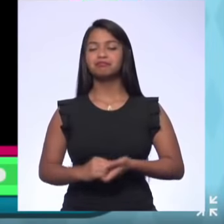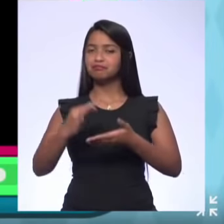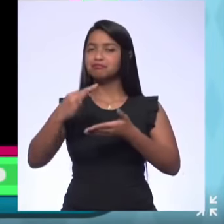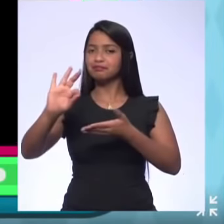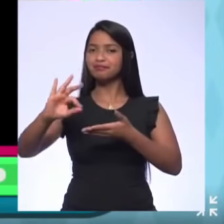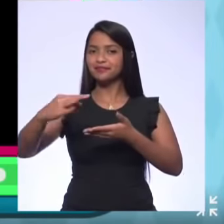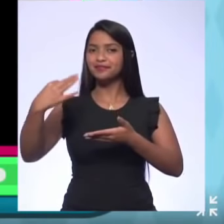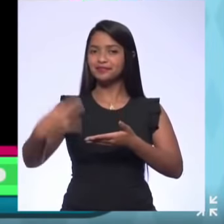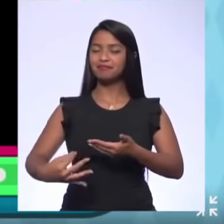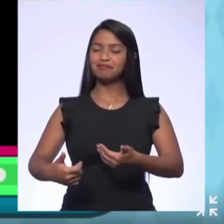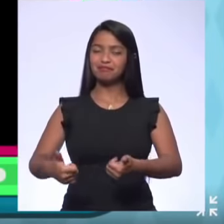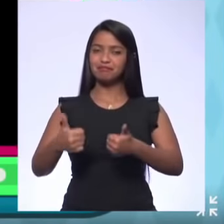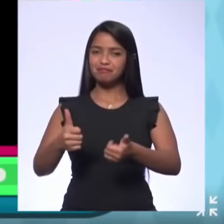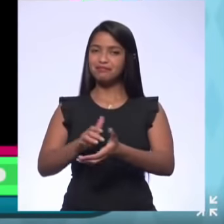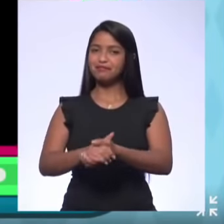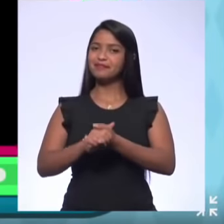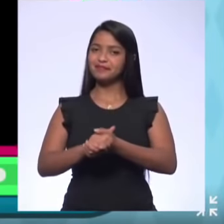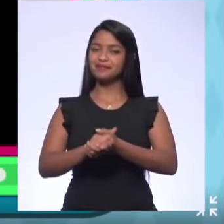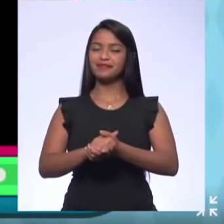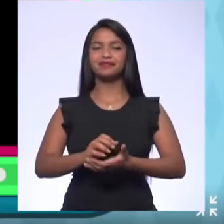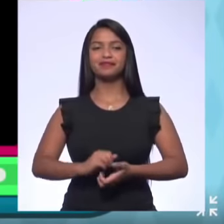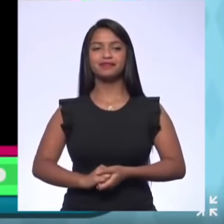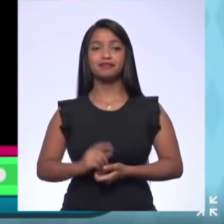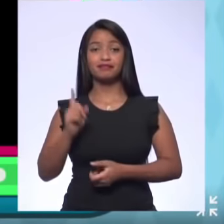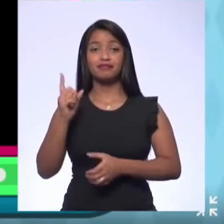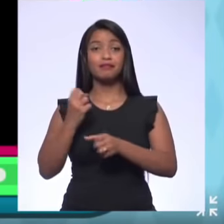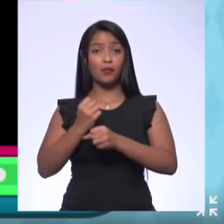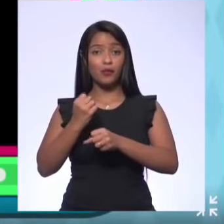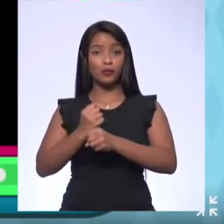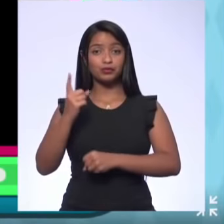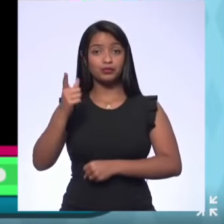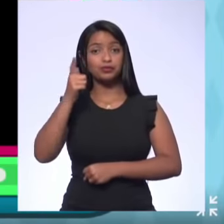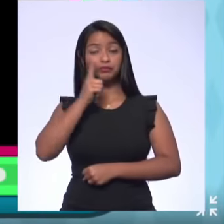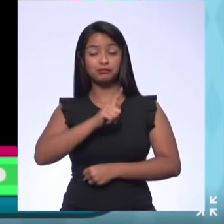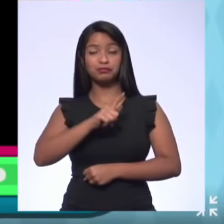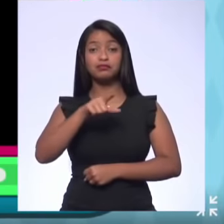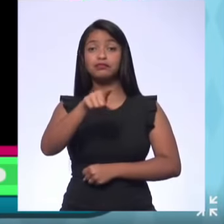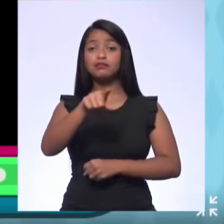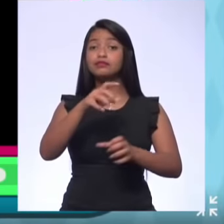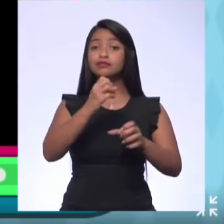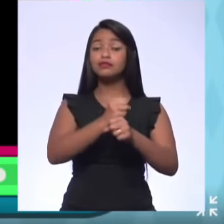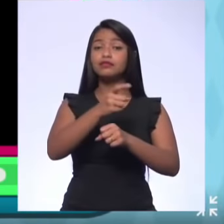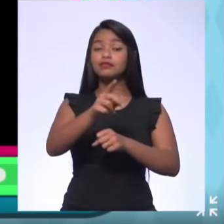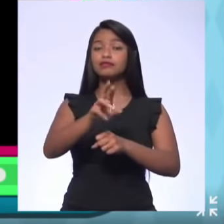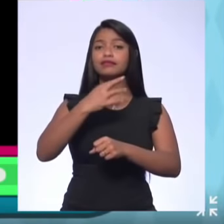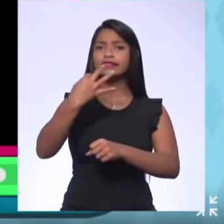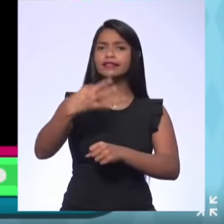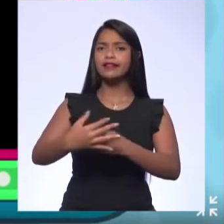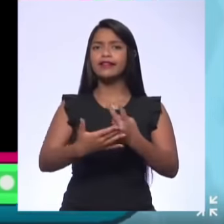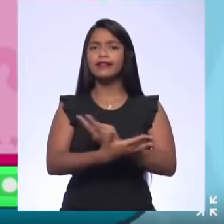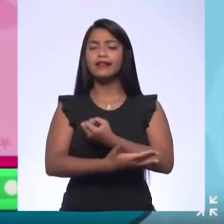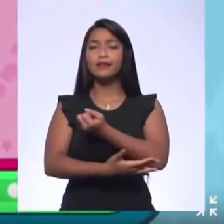Muito bem, hein? Very good. Olha a pontuação aí. Vai marcando quantas você acertou, quantas você errou.